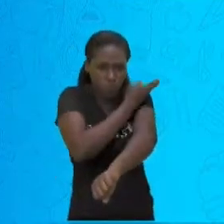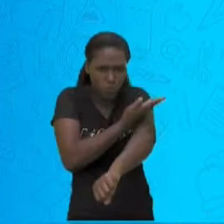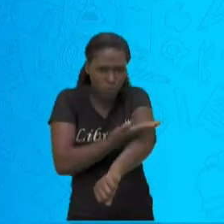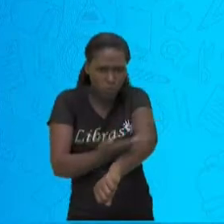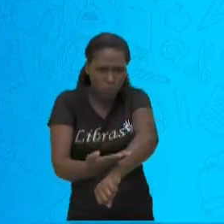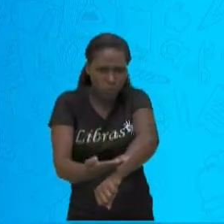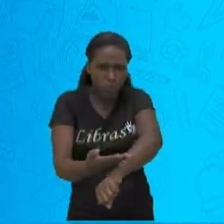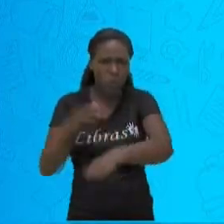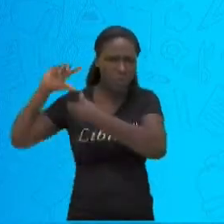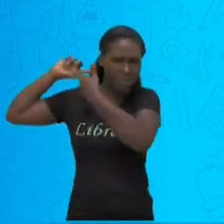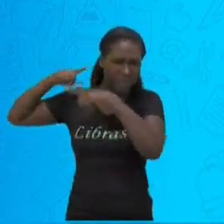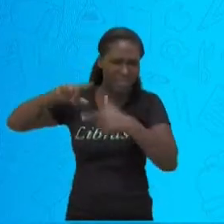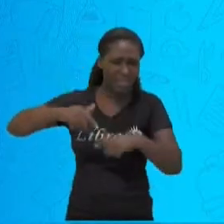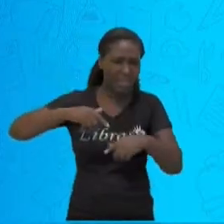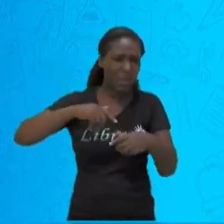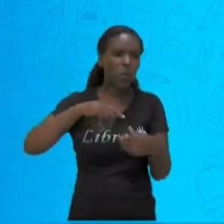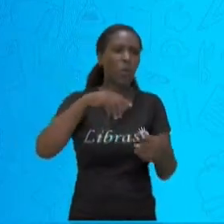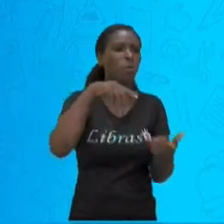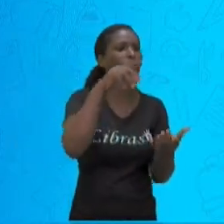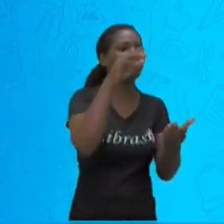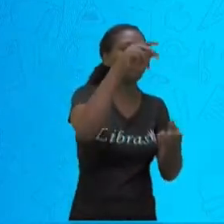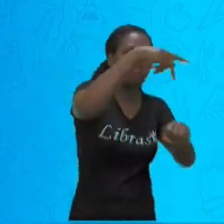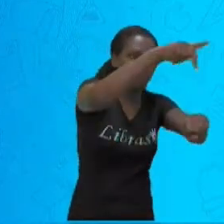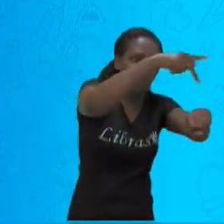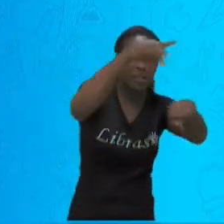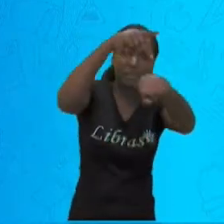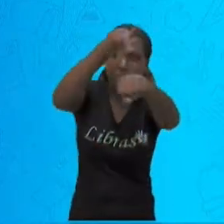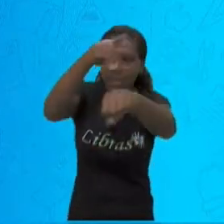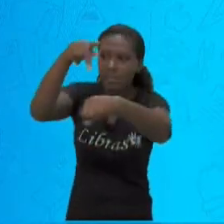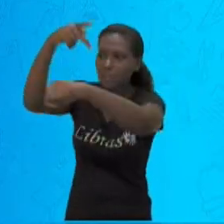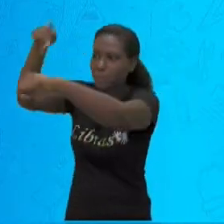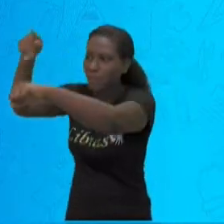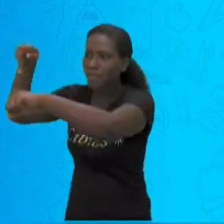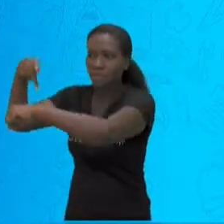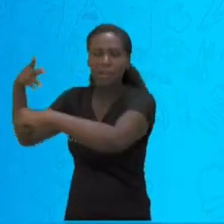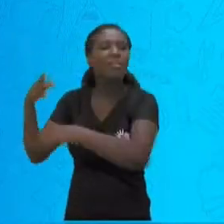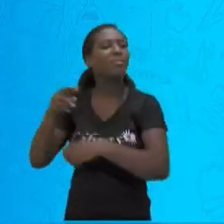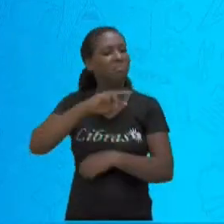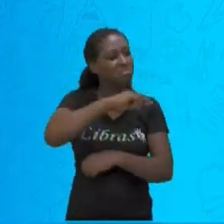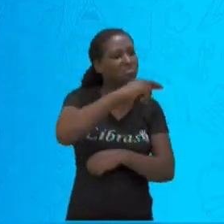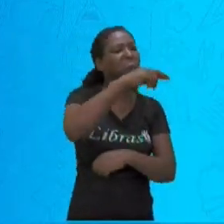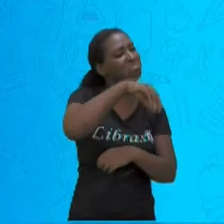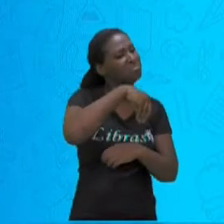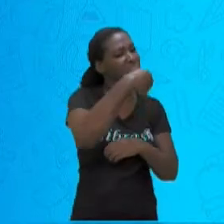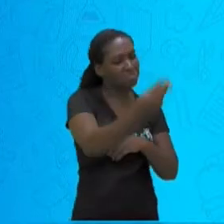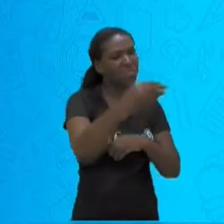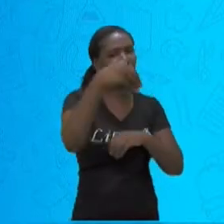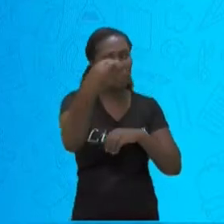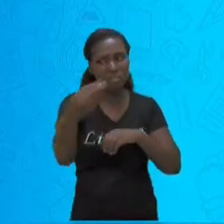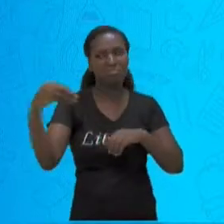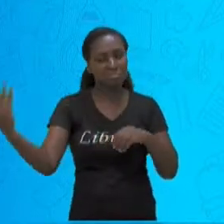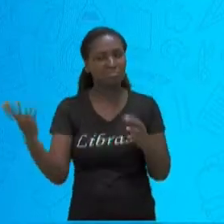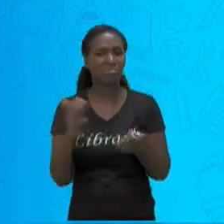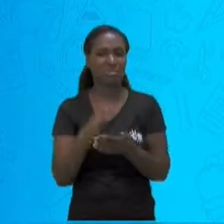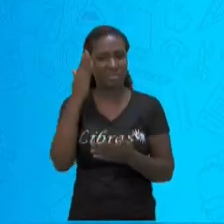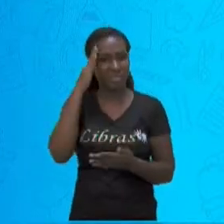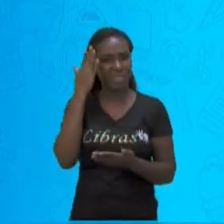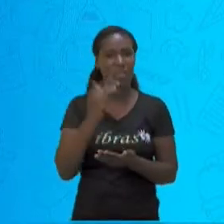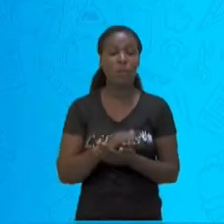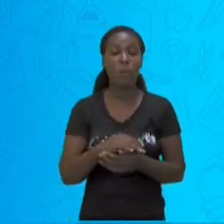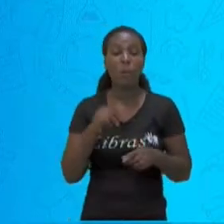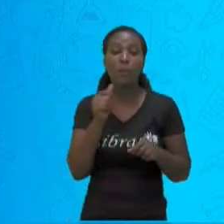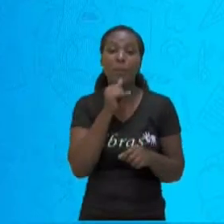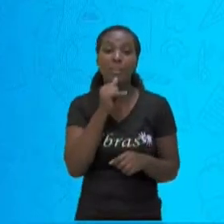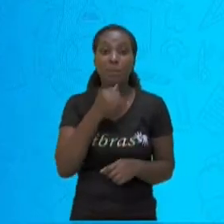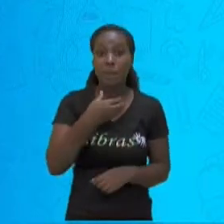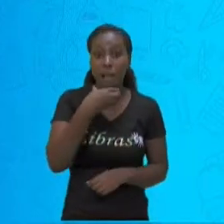a nossa nação brasileira, que é esse resultado de toda essa interação.